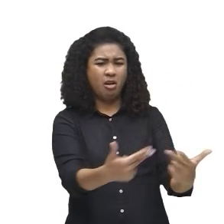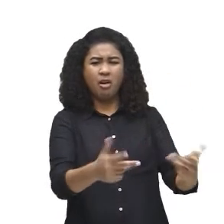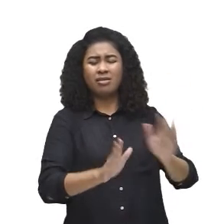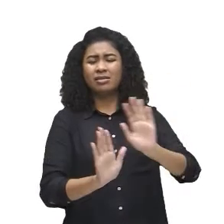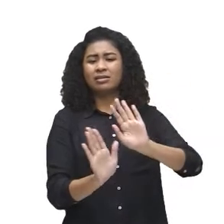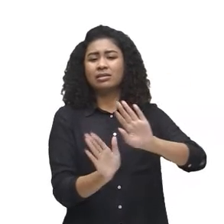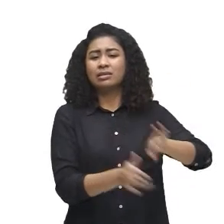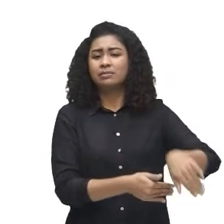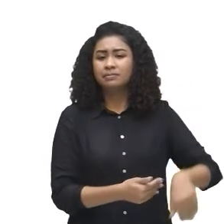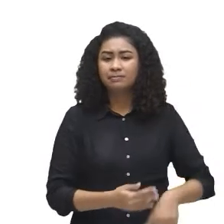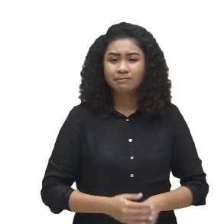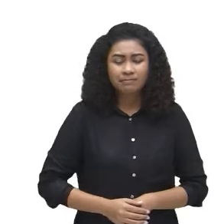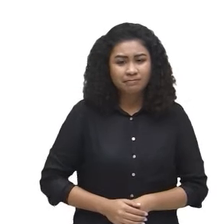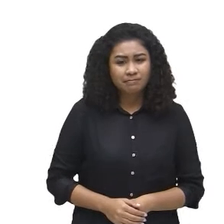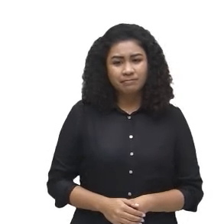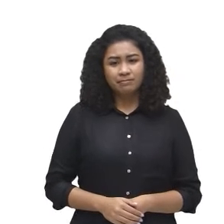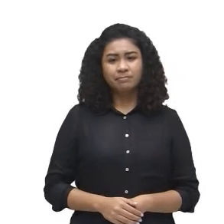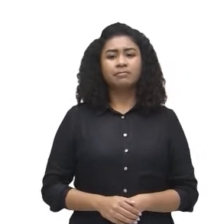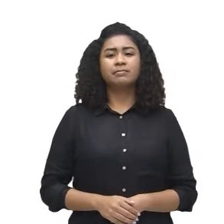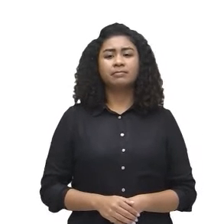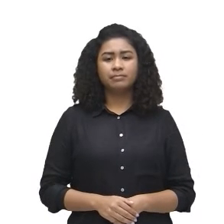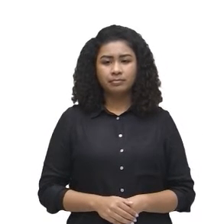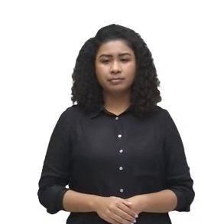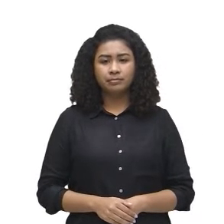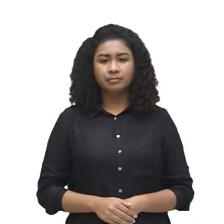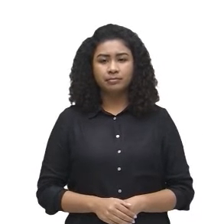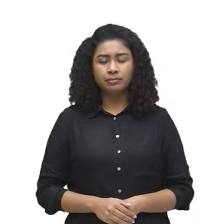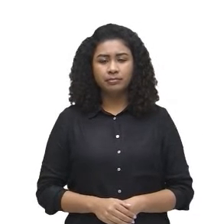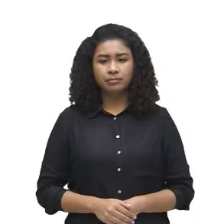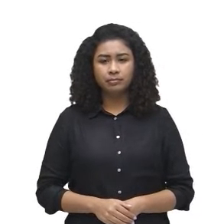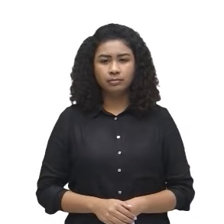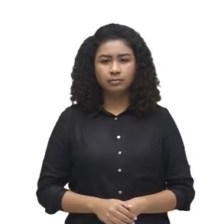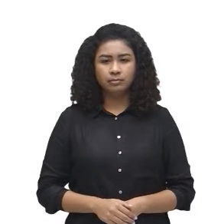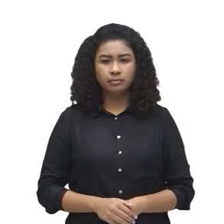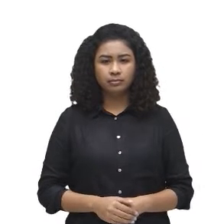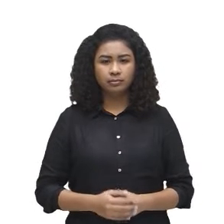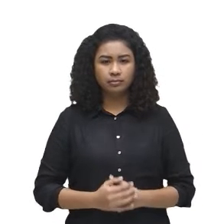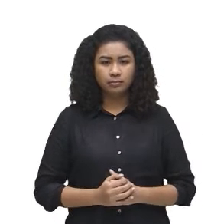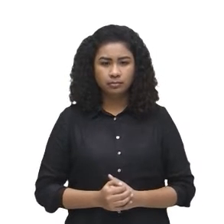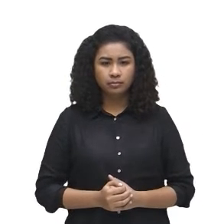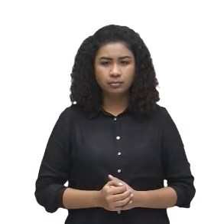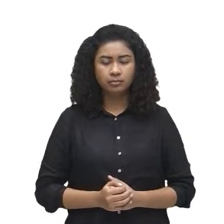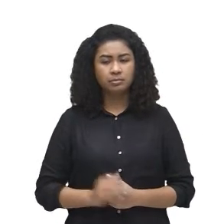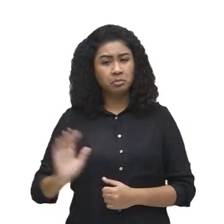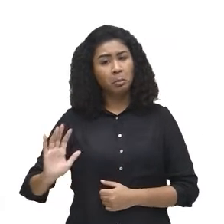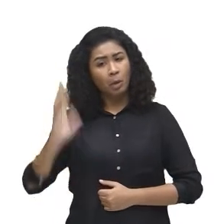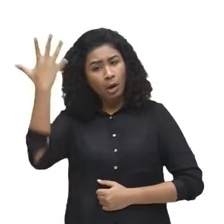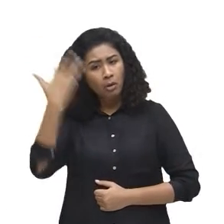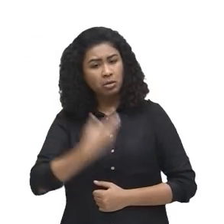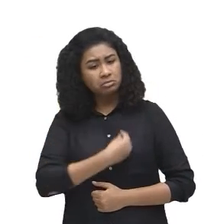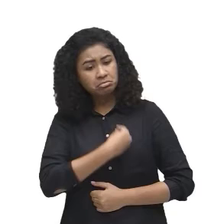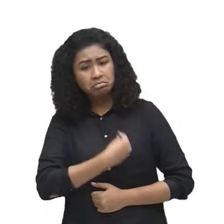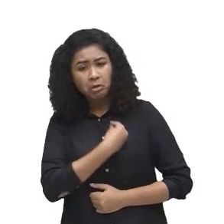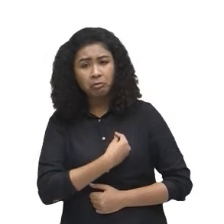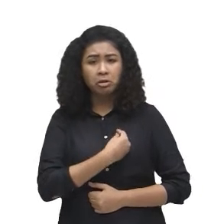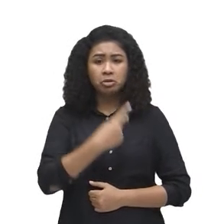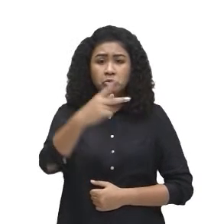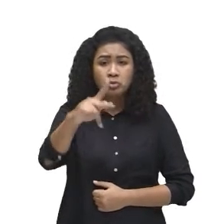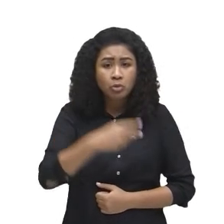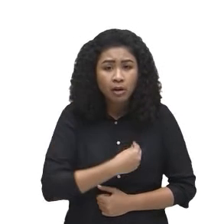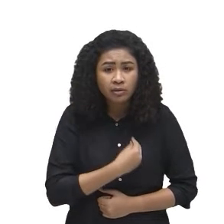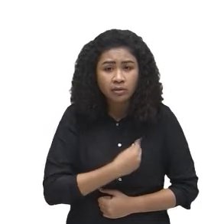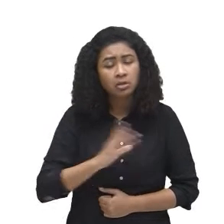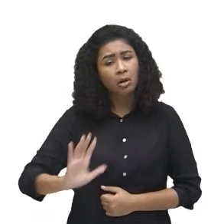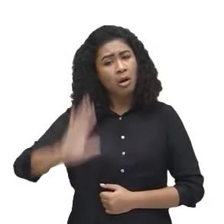situação meio embaraçosa que pode de repente aparecer na sua vida, né? E aí